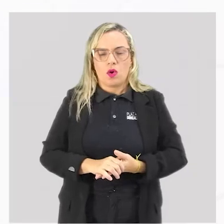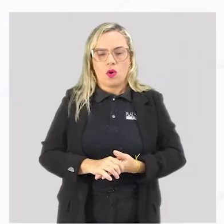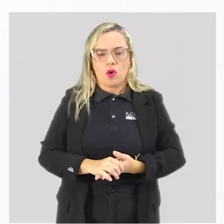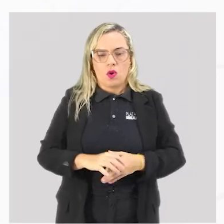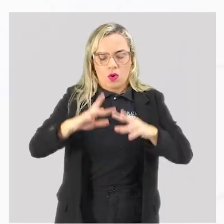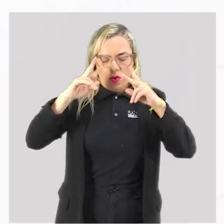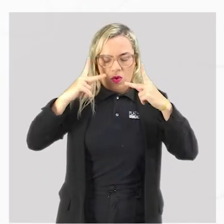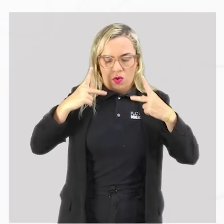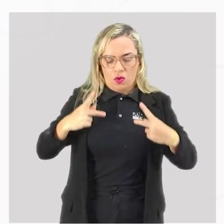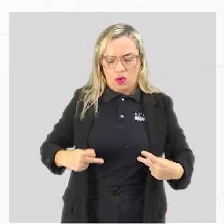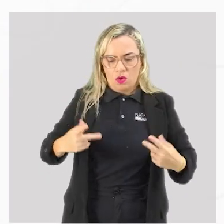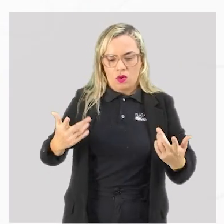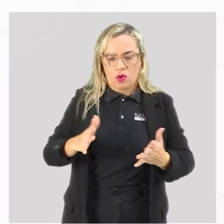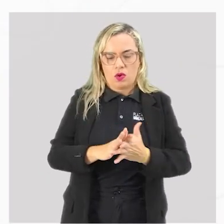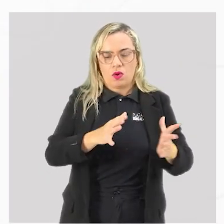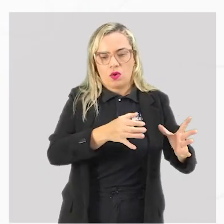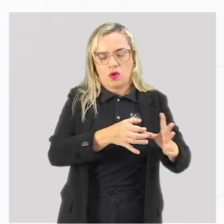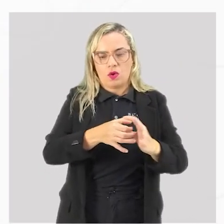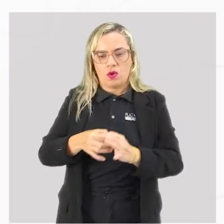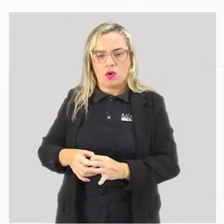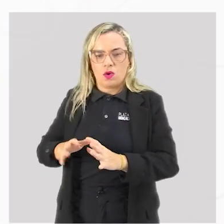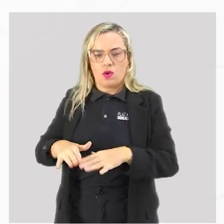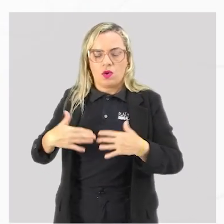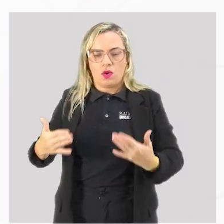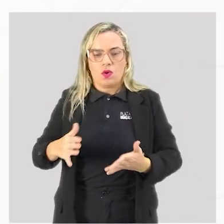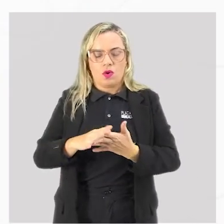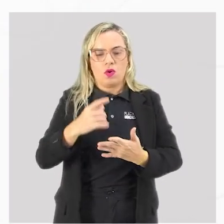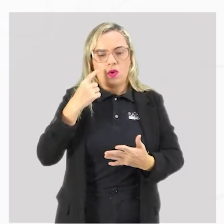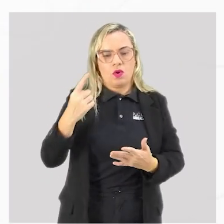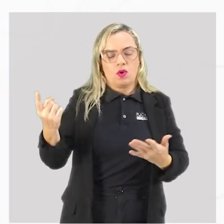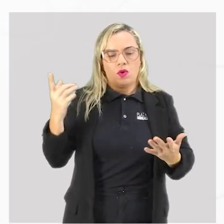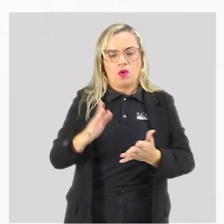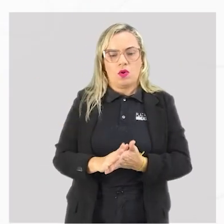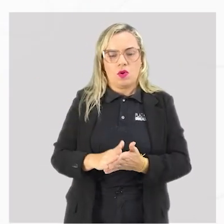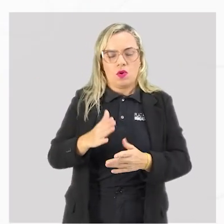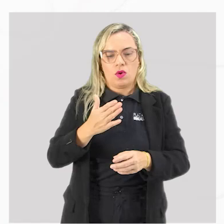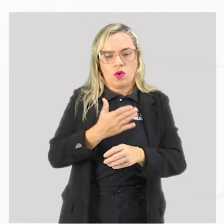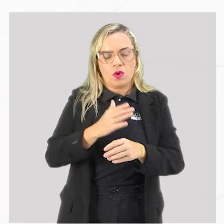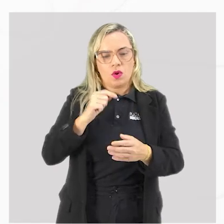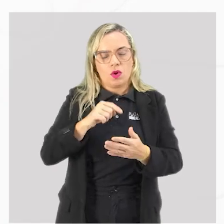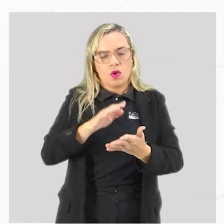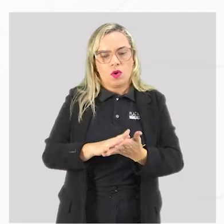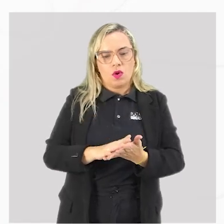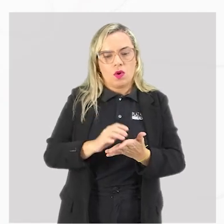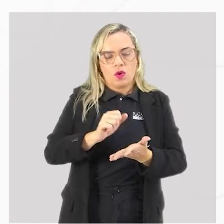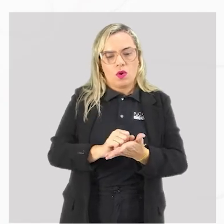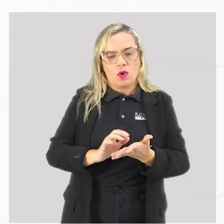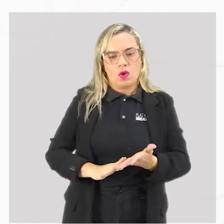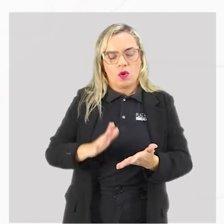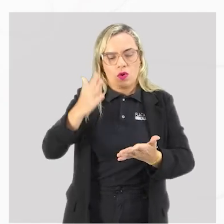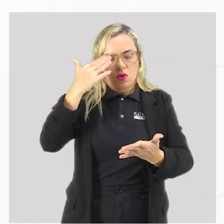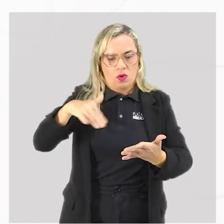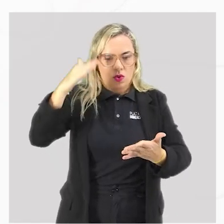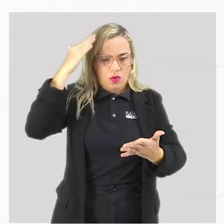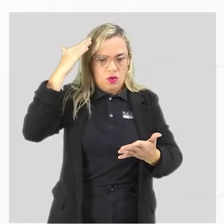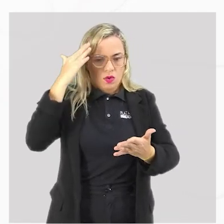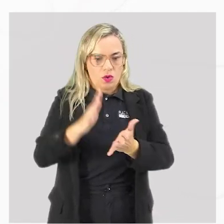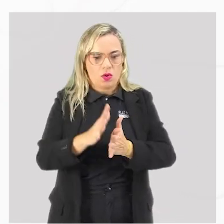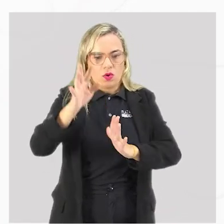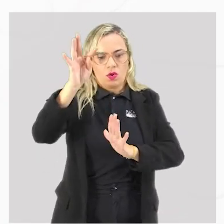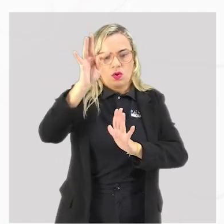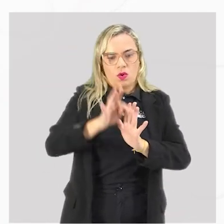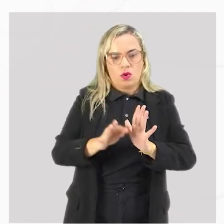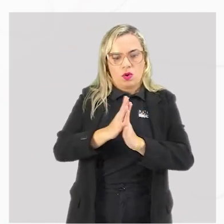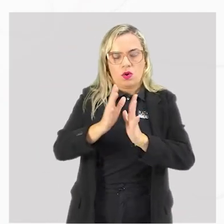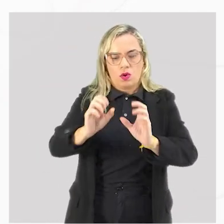quando a gente pensa em exercício, para esse conteúdo, a gente vai pensar interpretação textual, exercícios contextualizados,